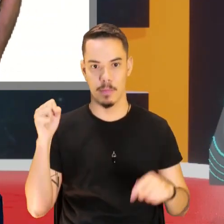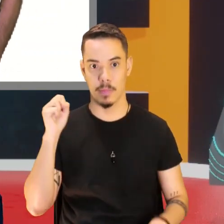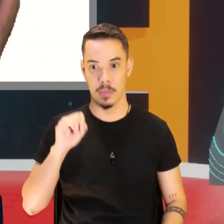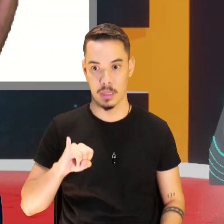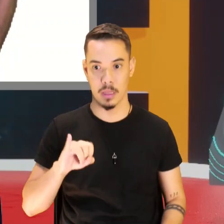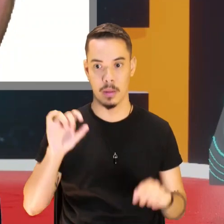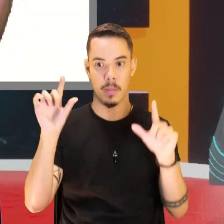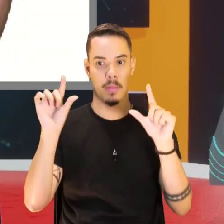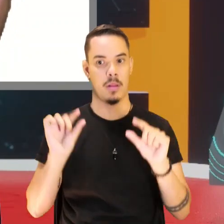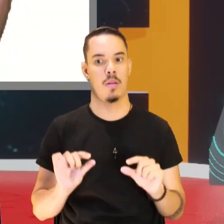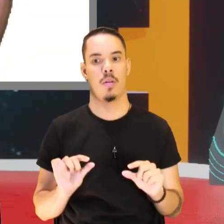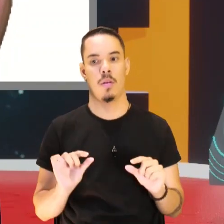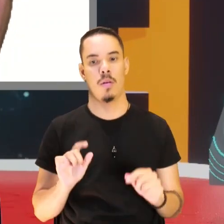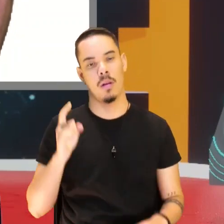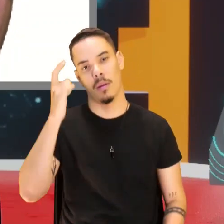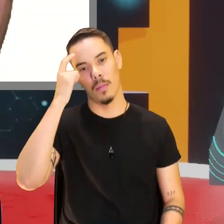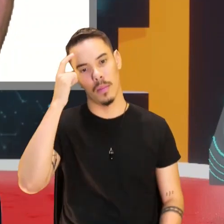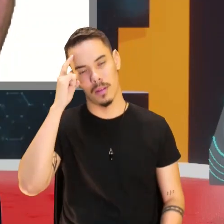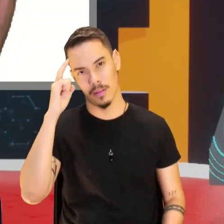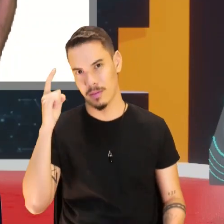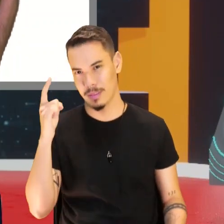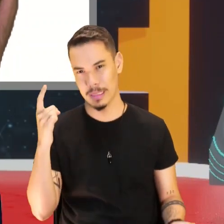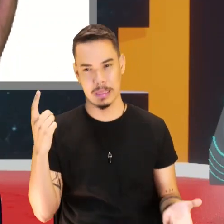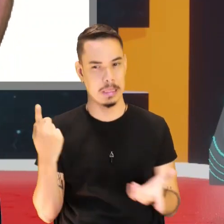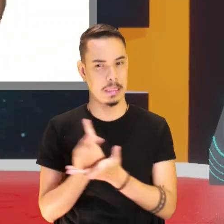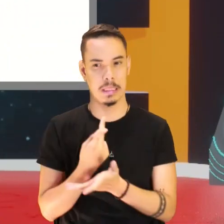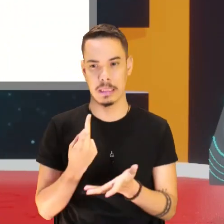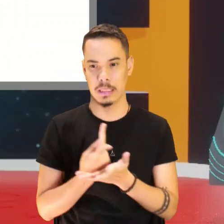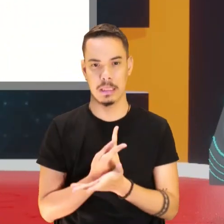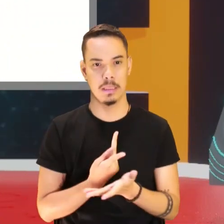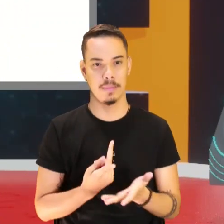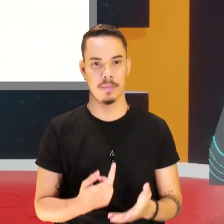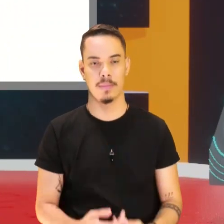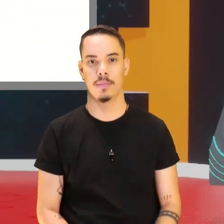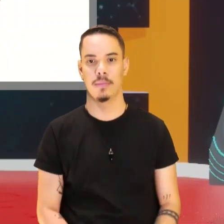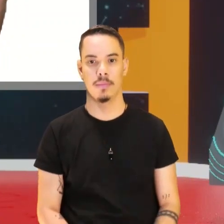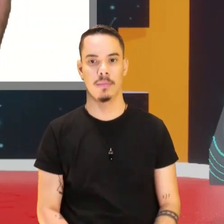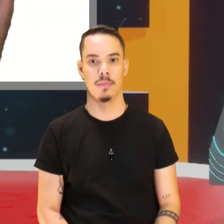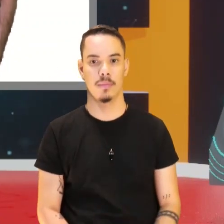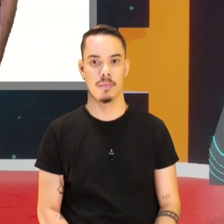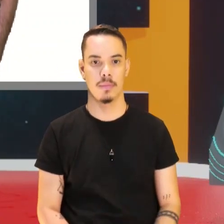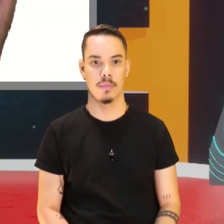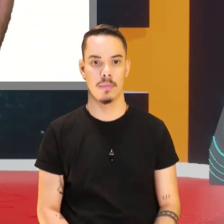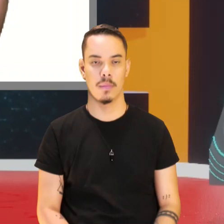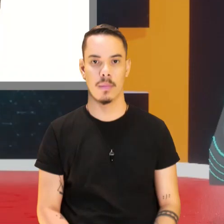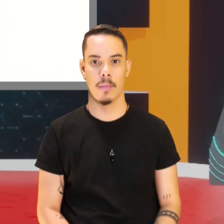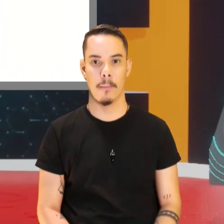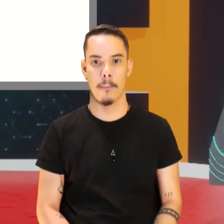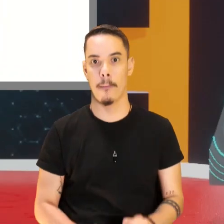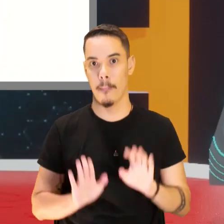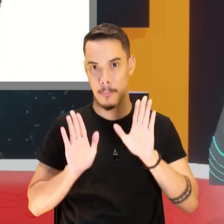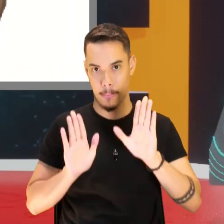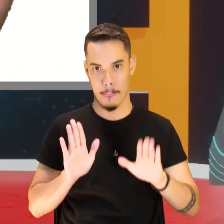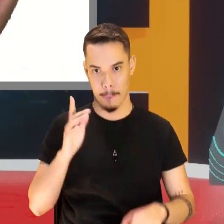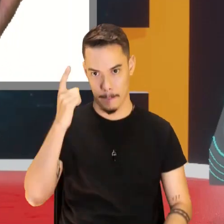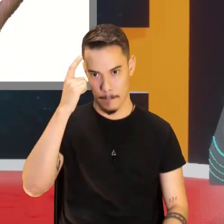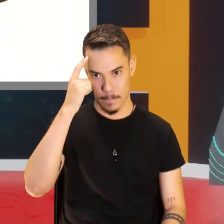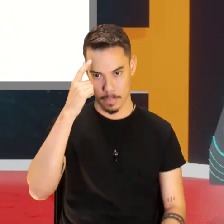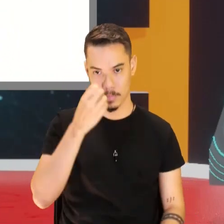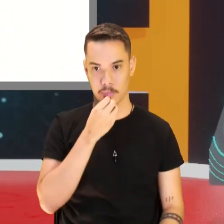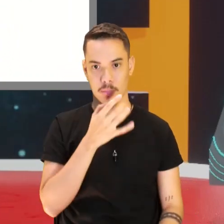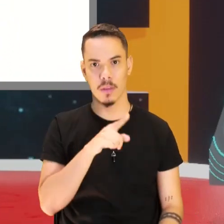menor aonde é errado não está mas assim vamos lá vocês